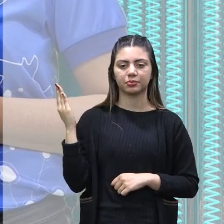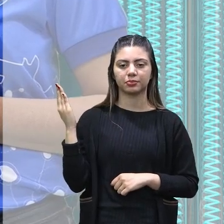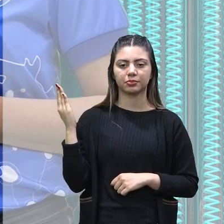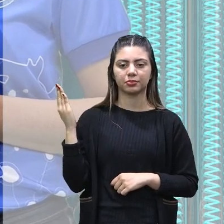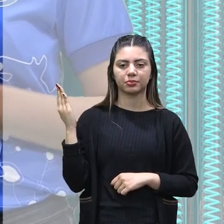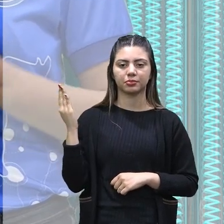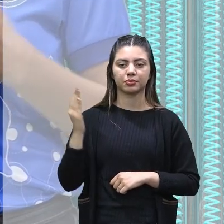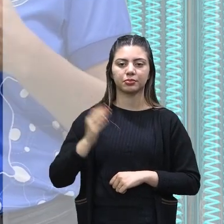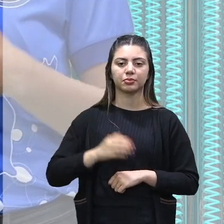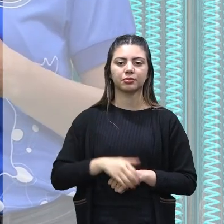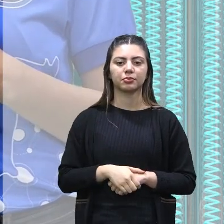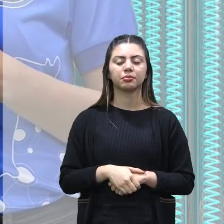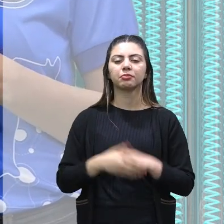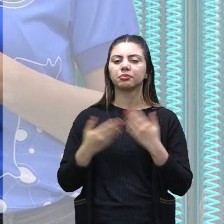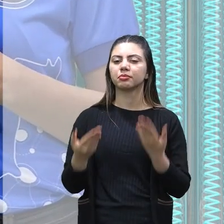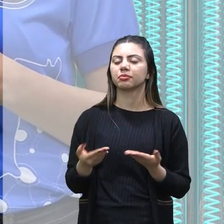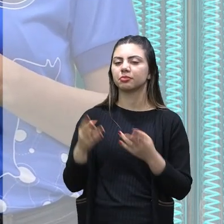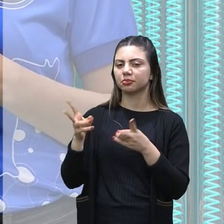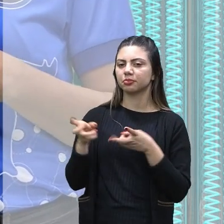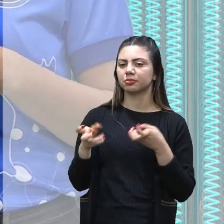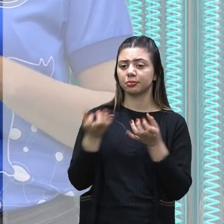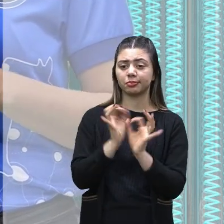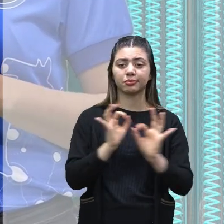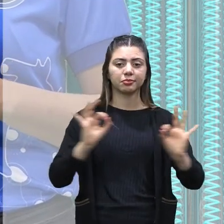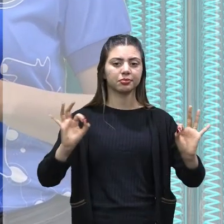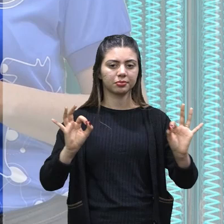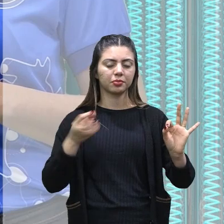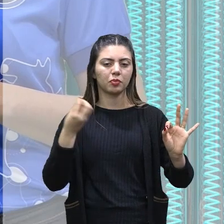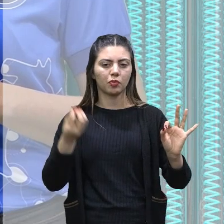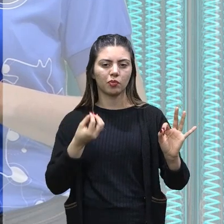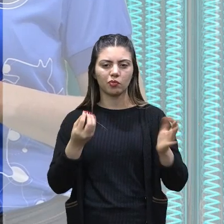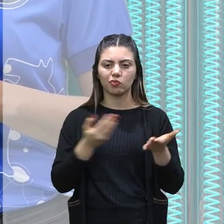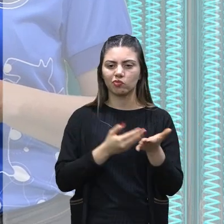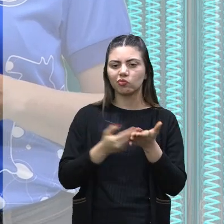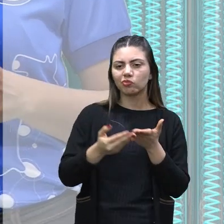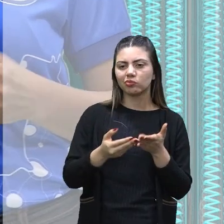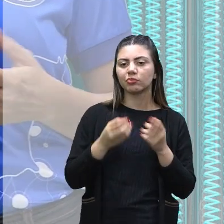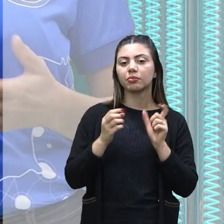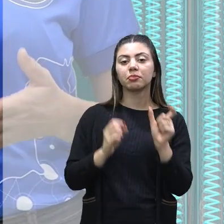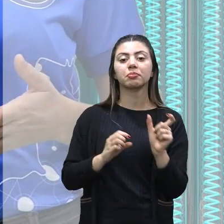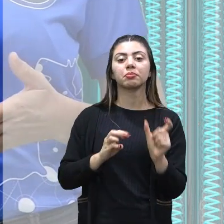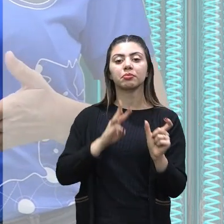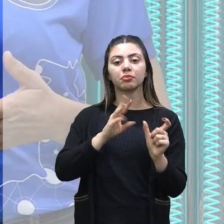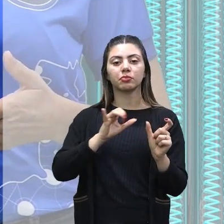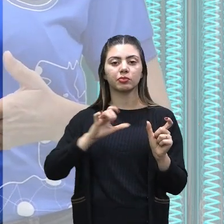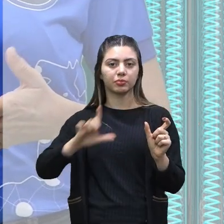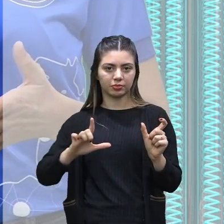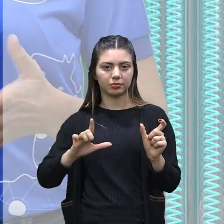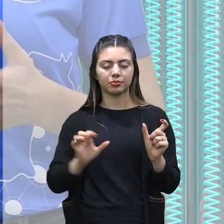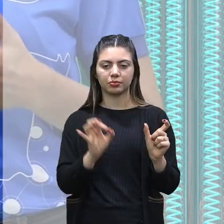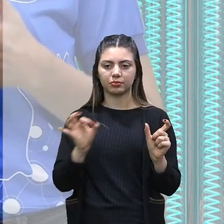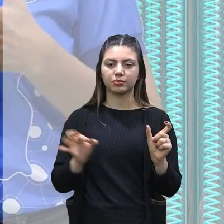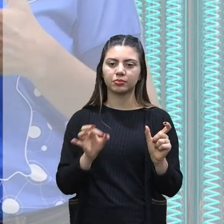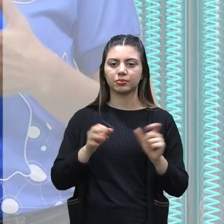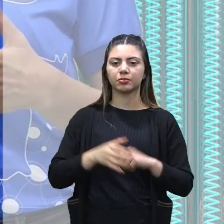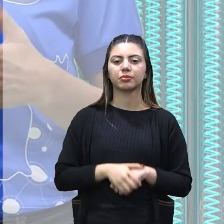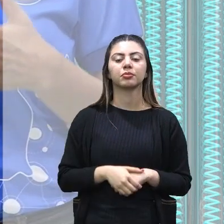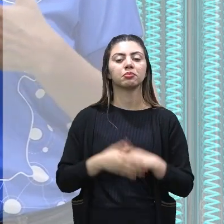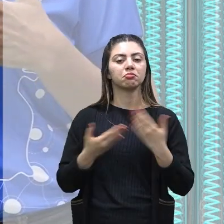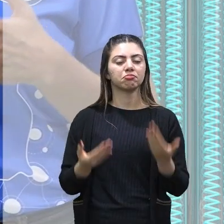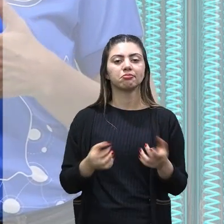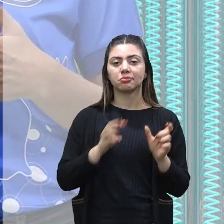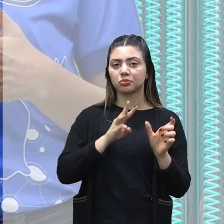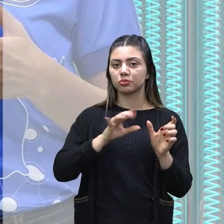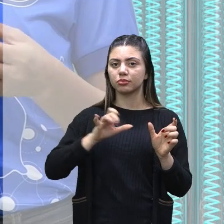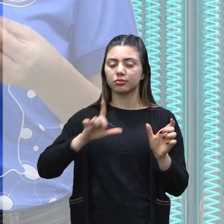be artificial? Observe que nessa frase aqui começou com a palavra will. Então, o will vai